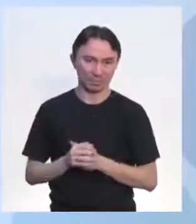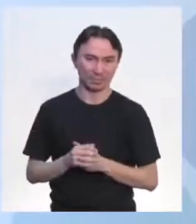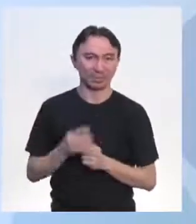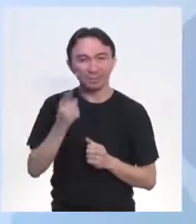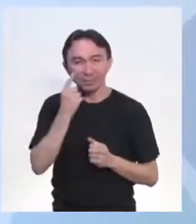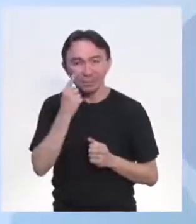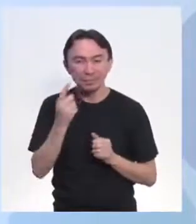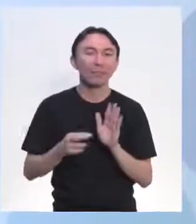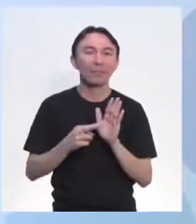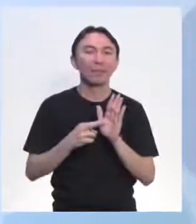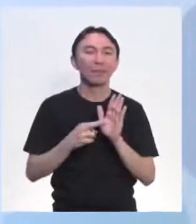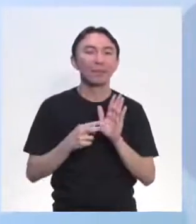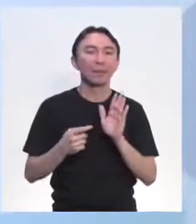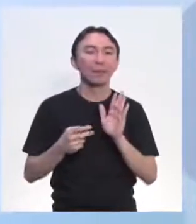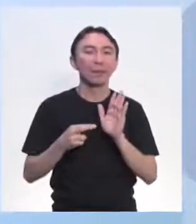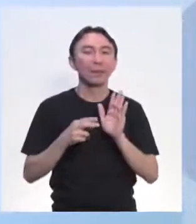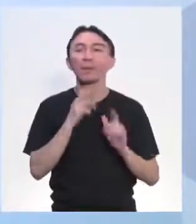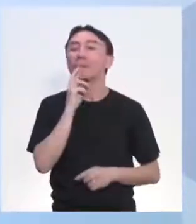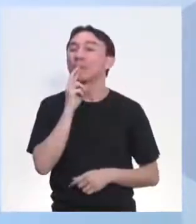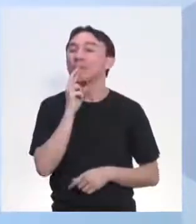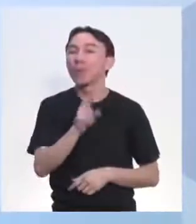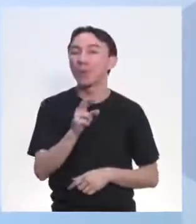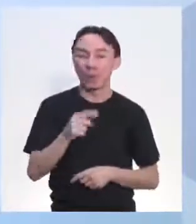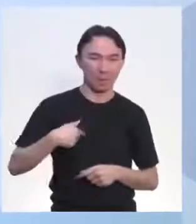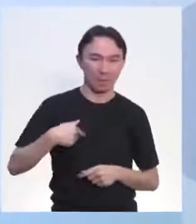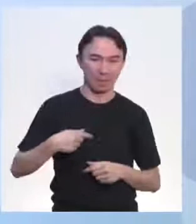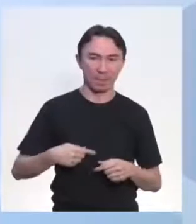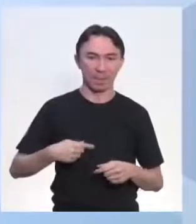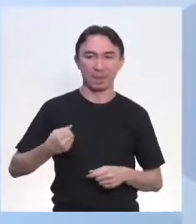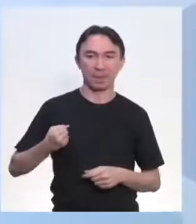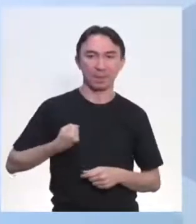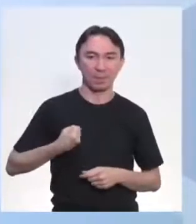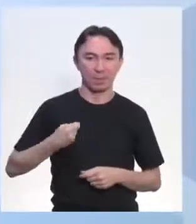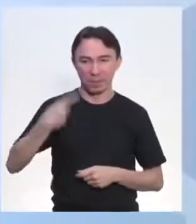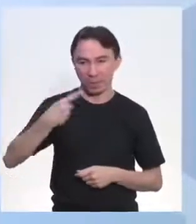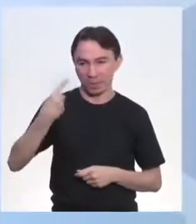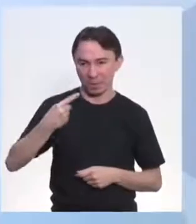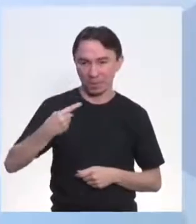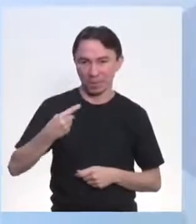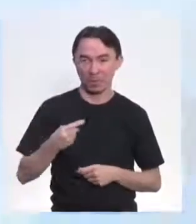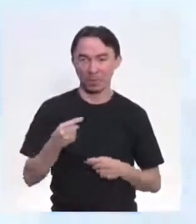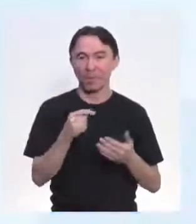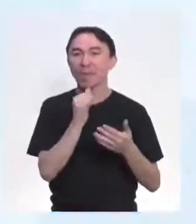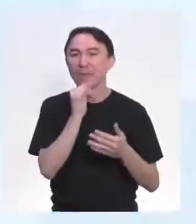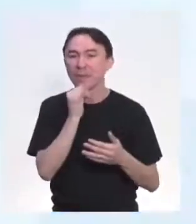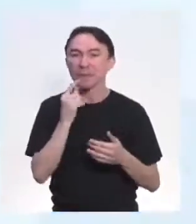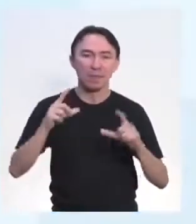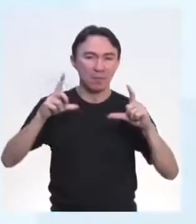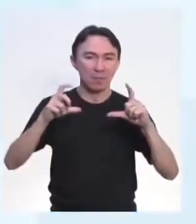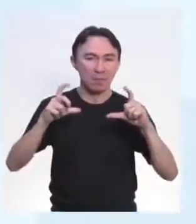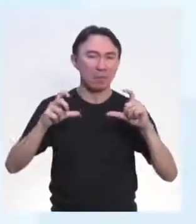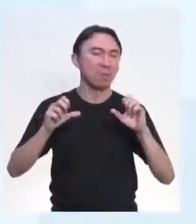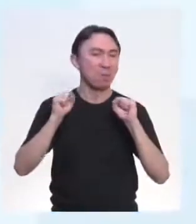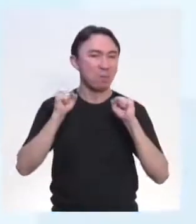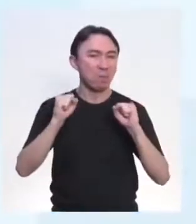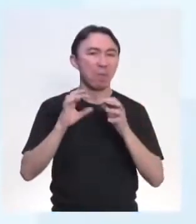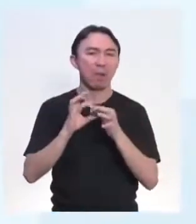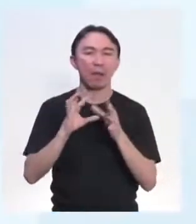coloque a resolução do exemplo 1 para os nossos alunos aí na tela. Quem quiser tirar um print da tela.